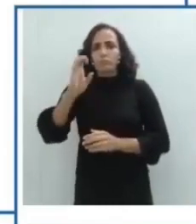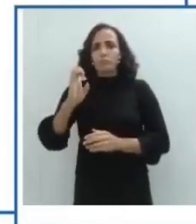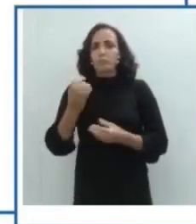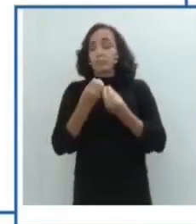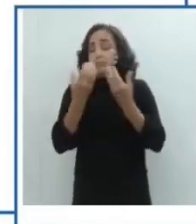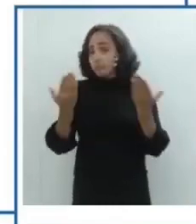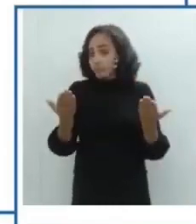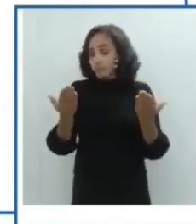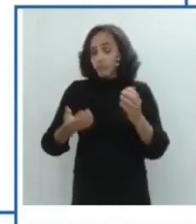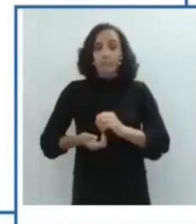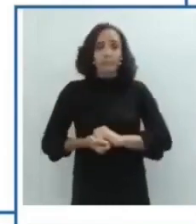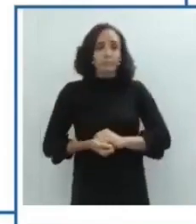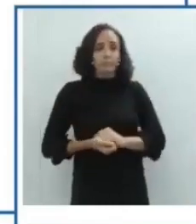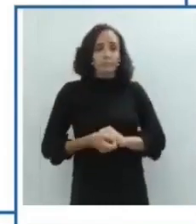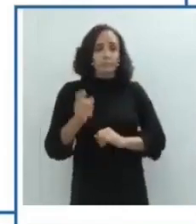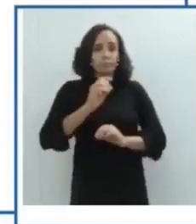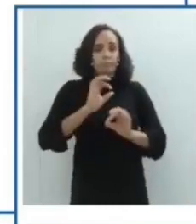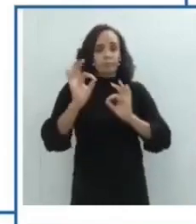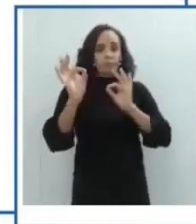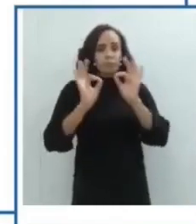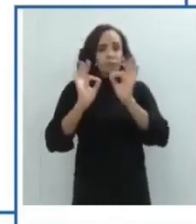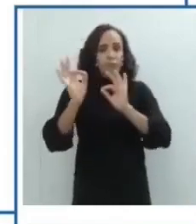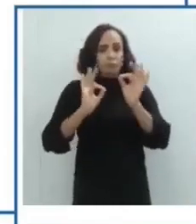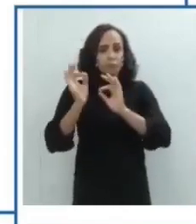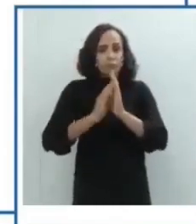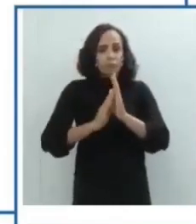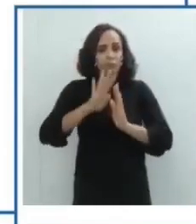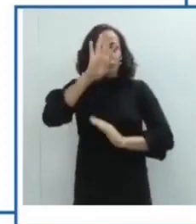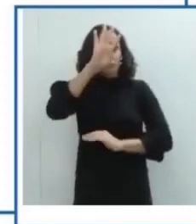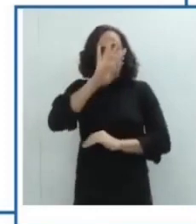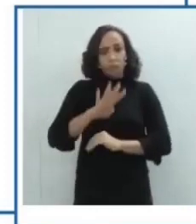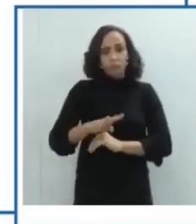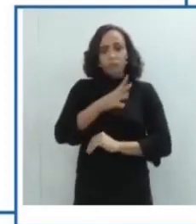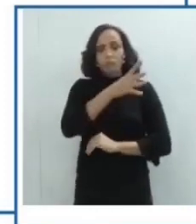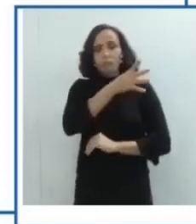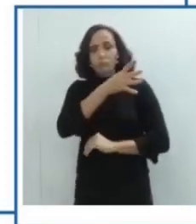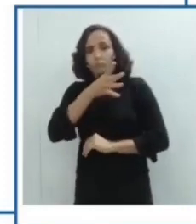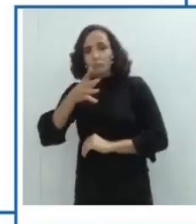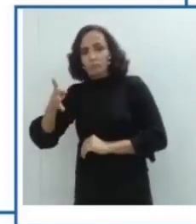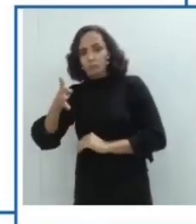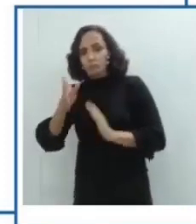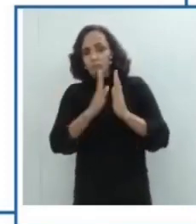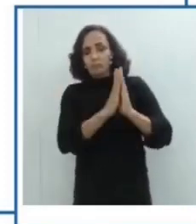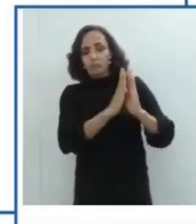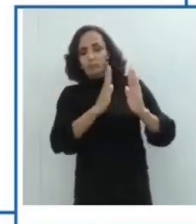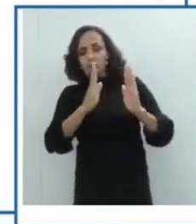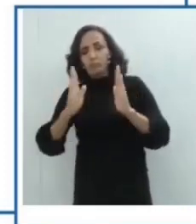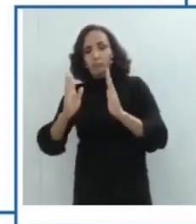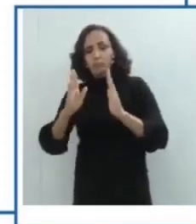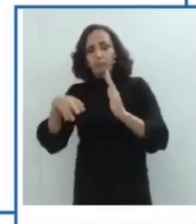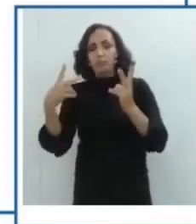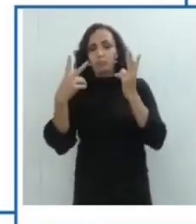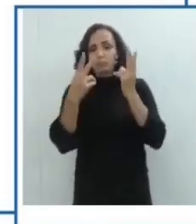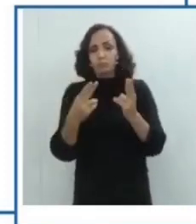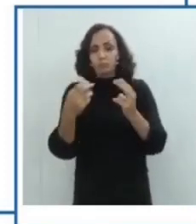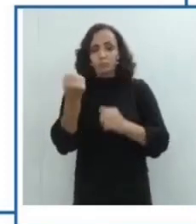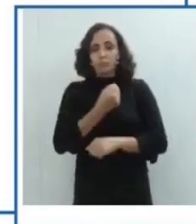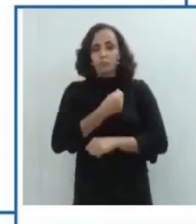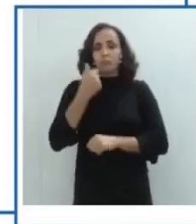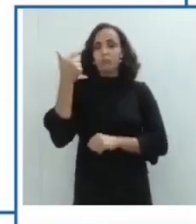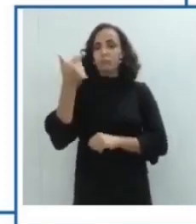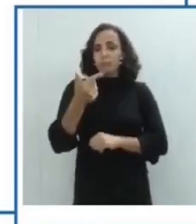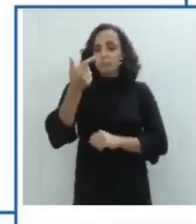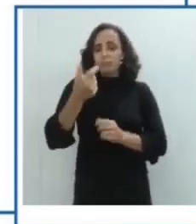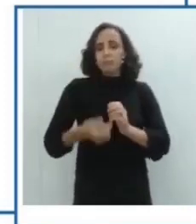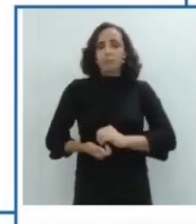condição. Ou seja, atualizar a coluna 1 com o valor 1, coluna 2 com o valor 2,